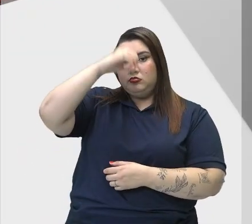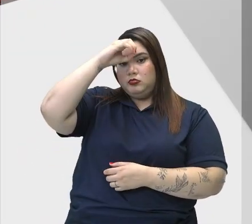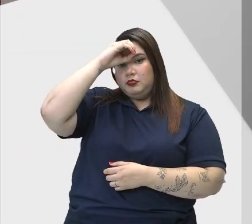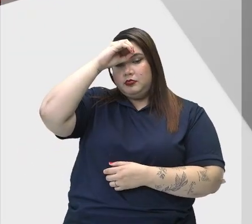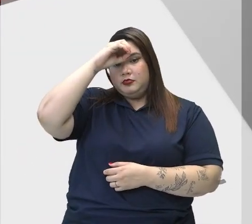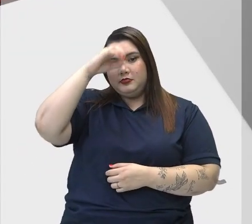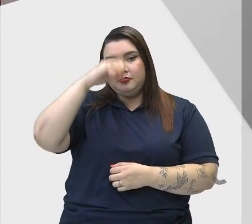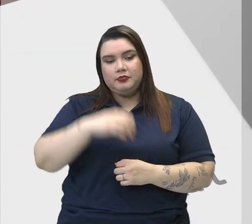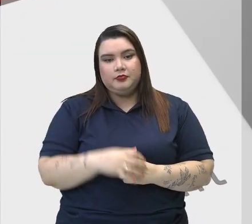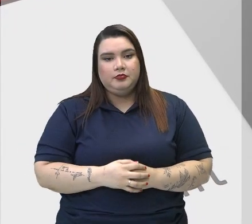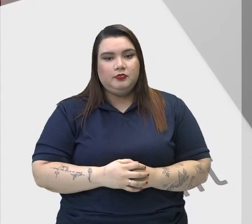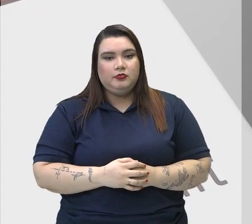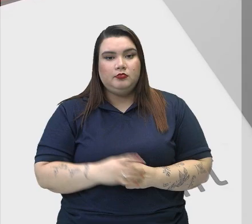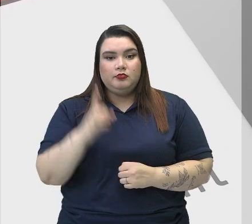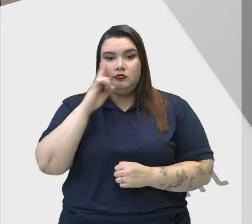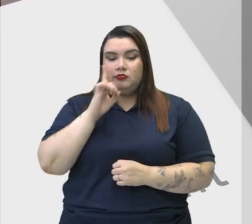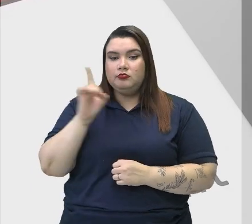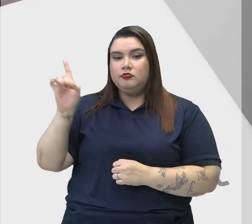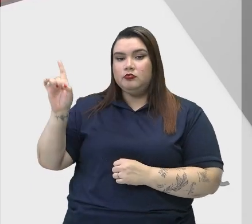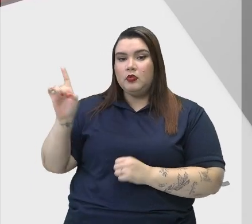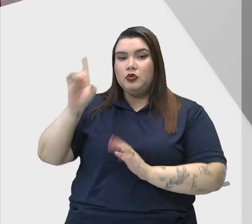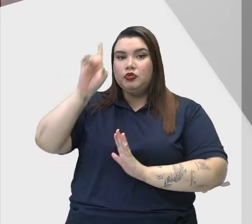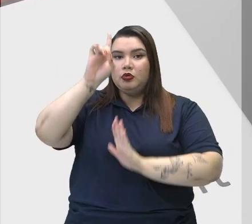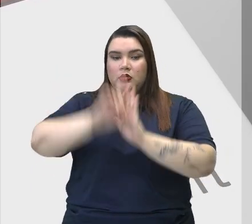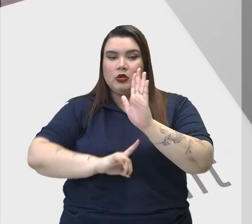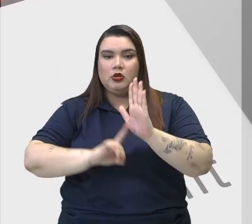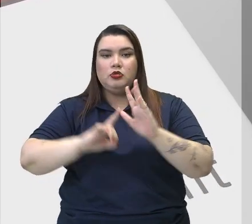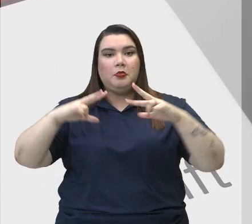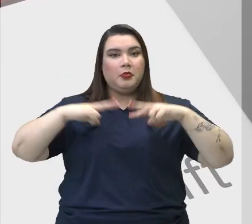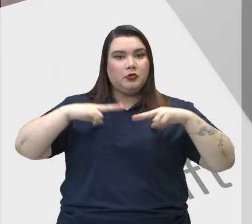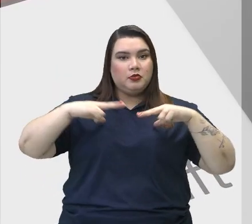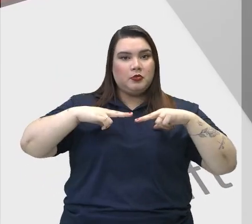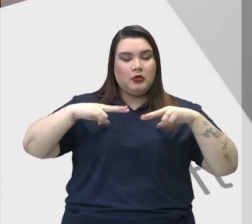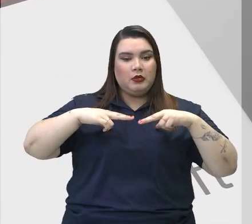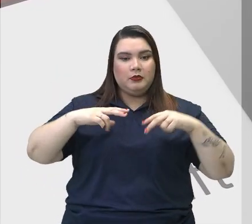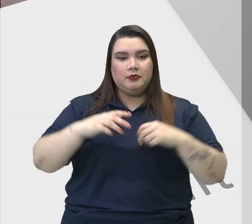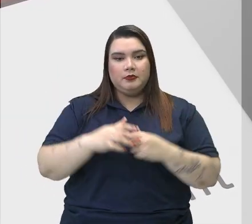Right to privacy. Direito à privacidade.